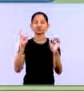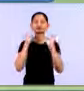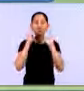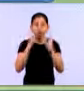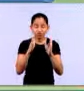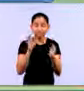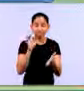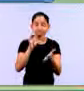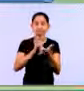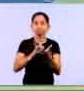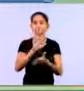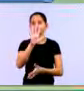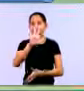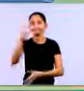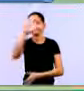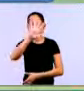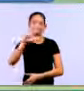tributário.